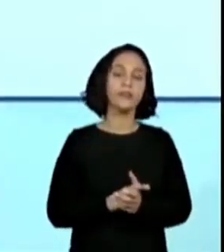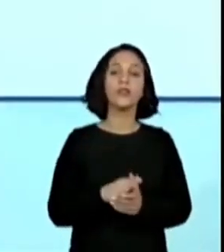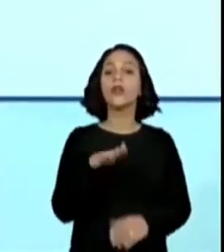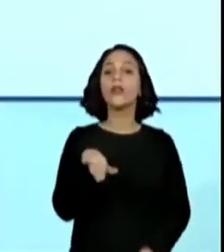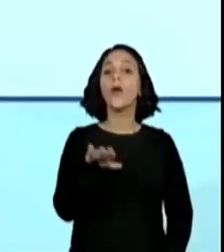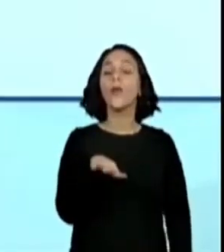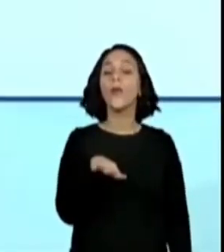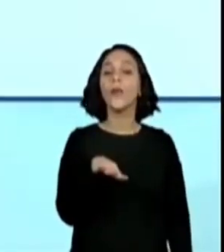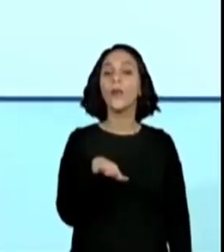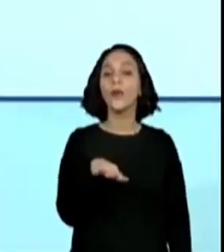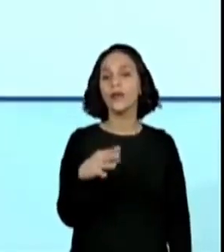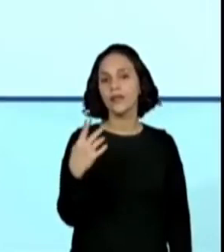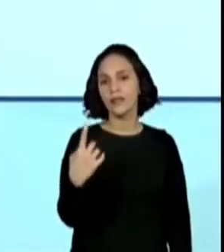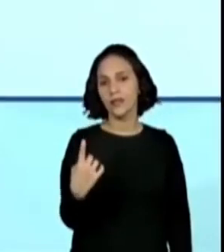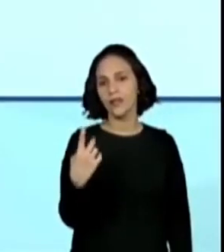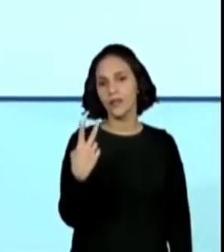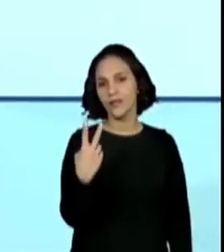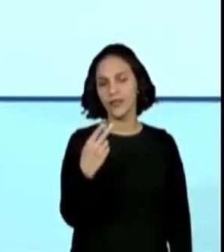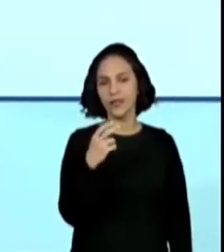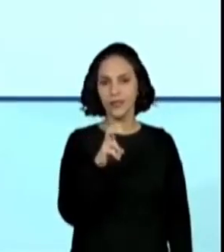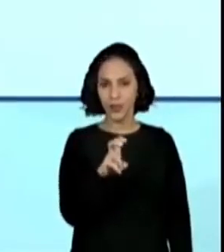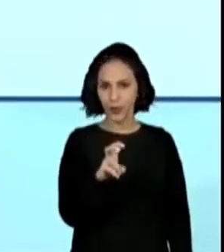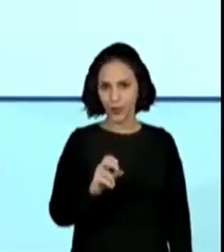obtive de resposta